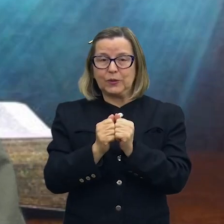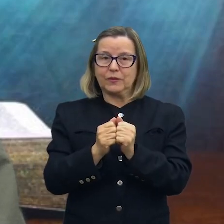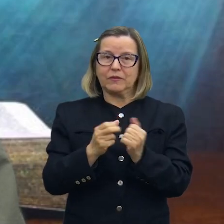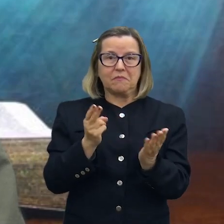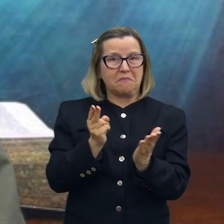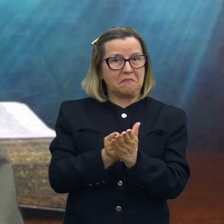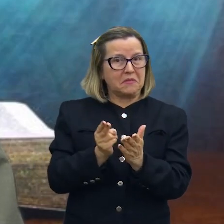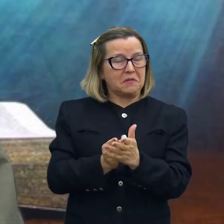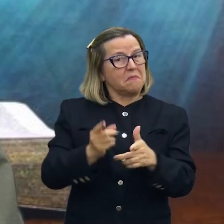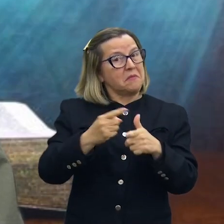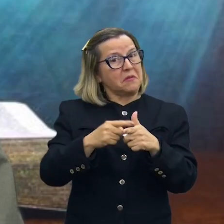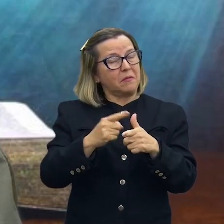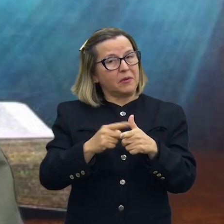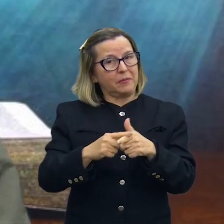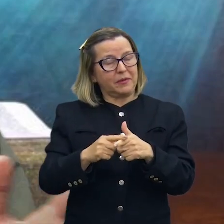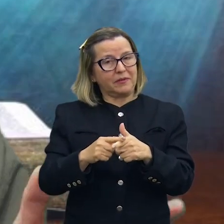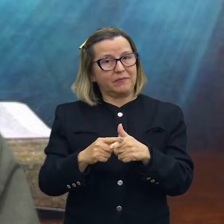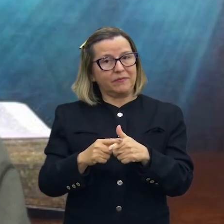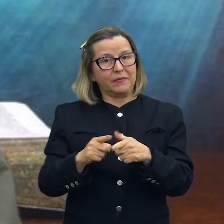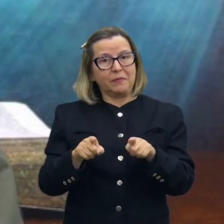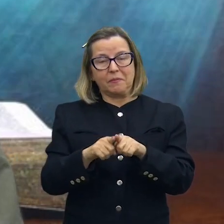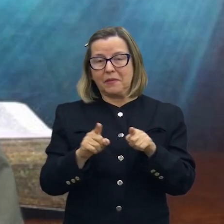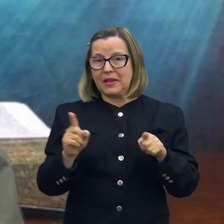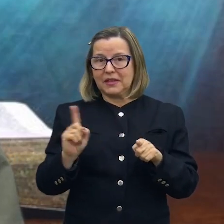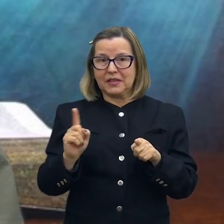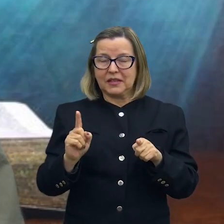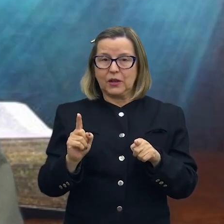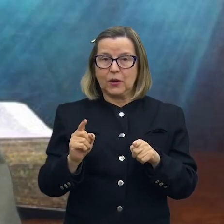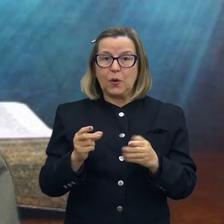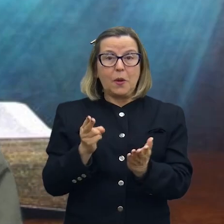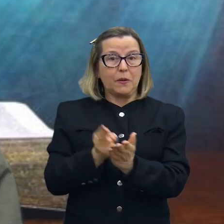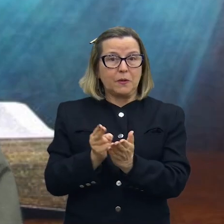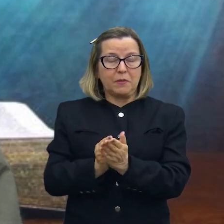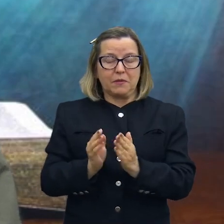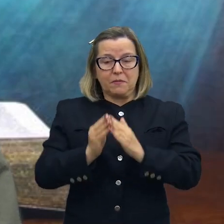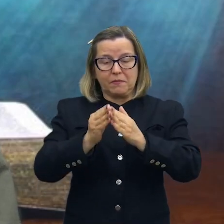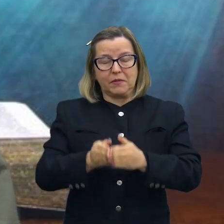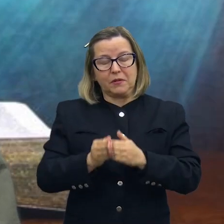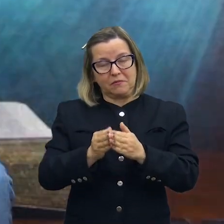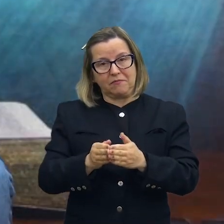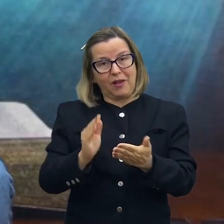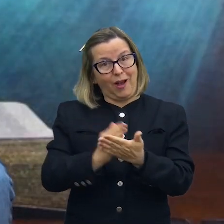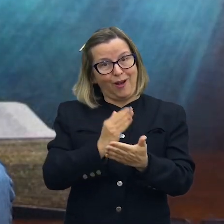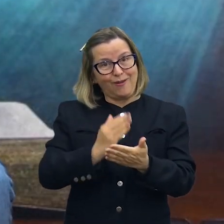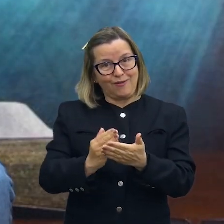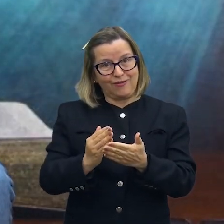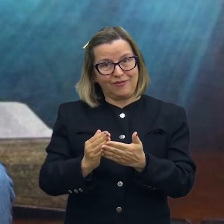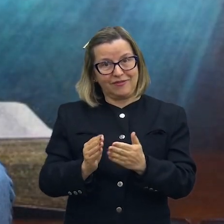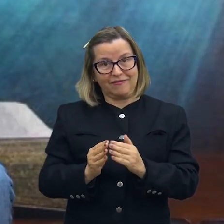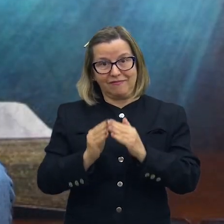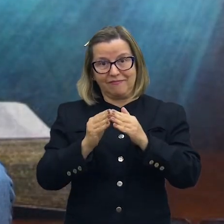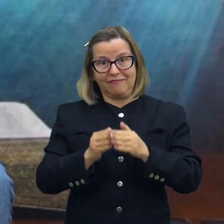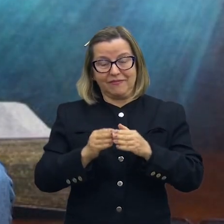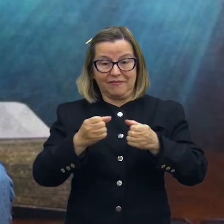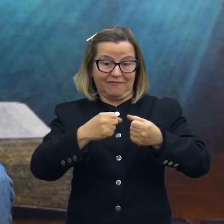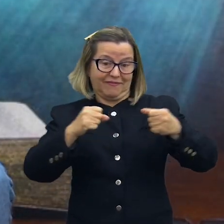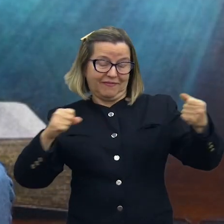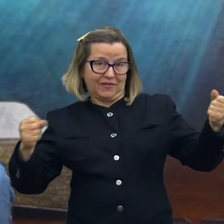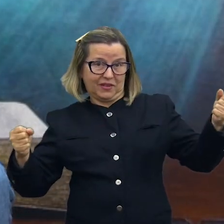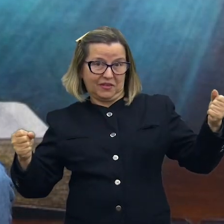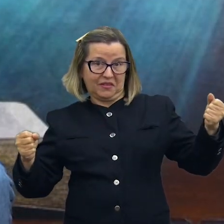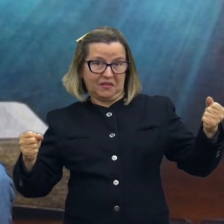tempestade, só que não estamos no mesmo barco. Alguns estão no iate, outros